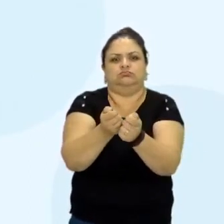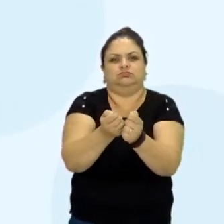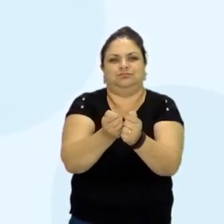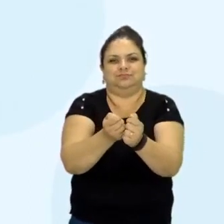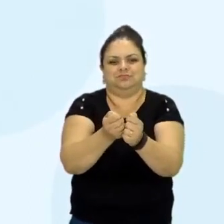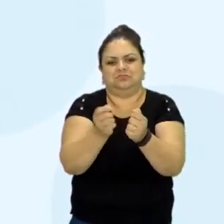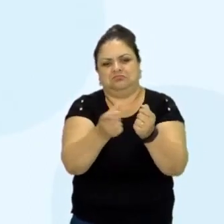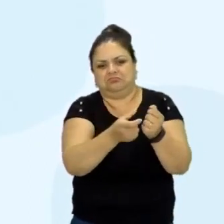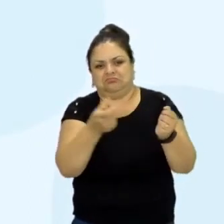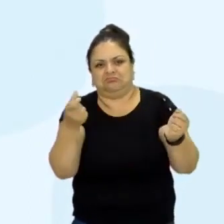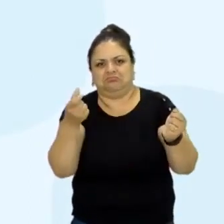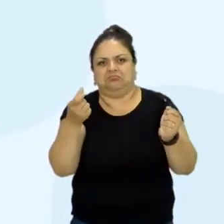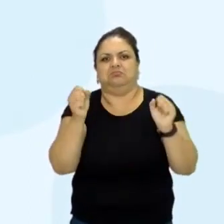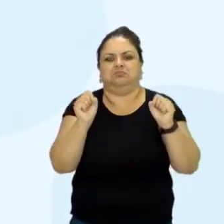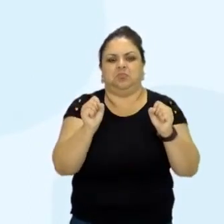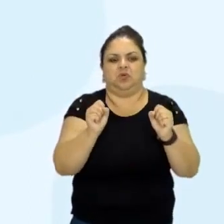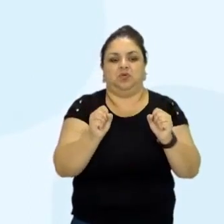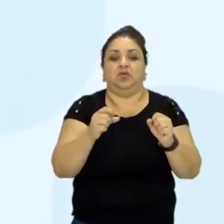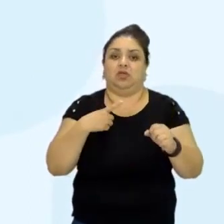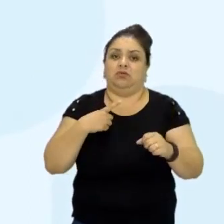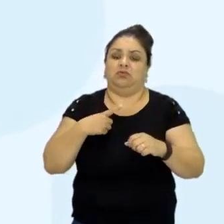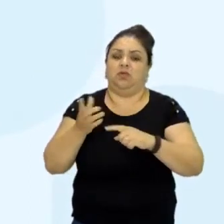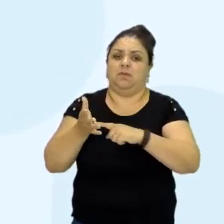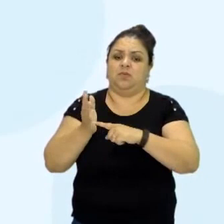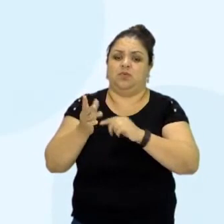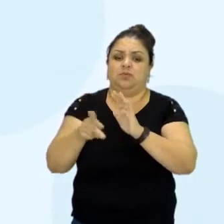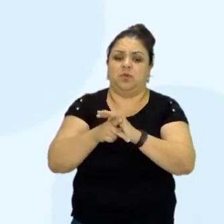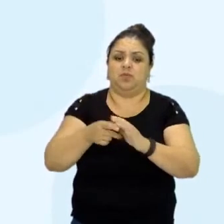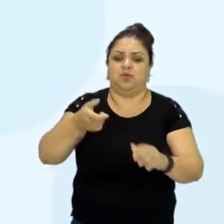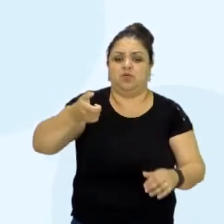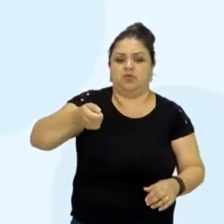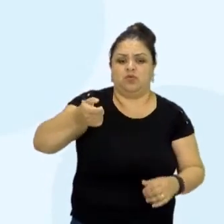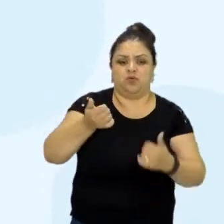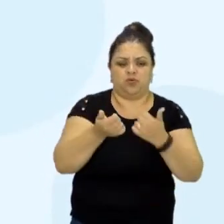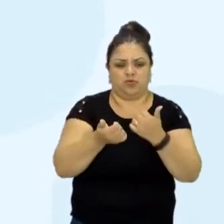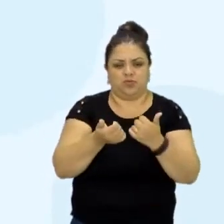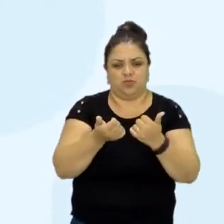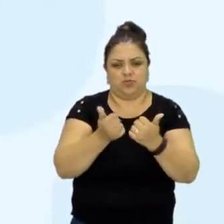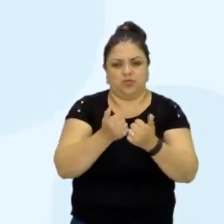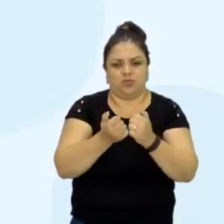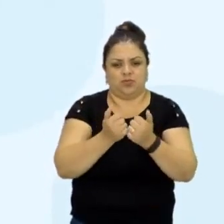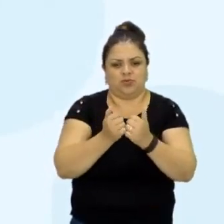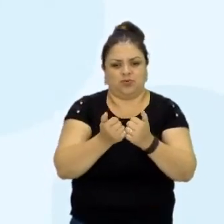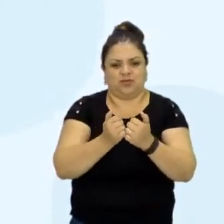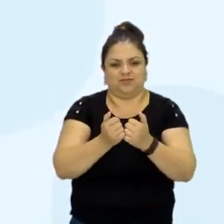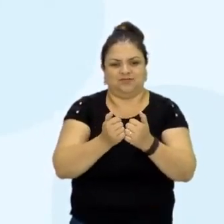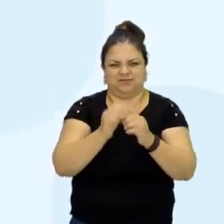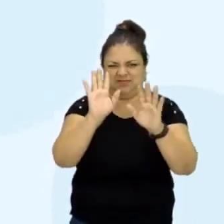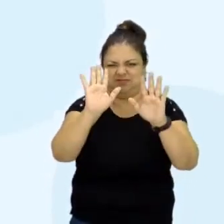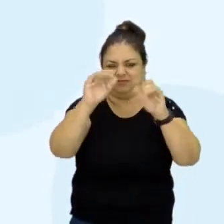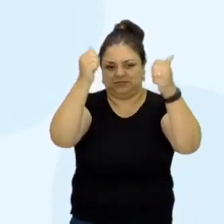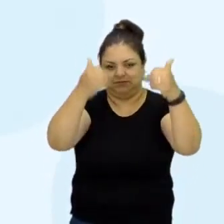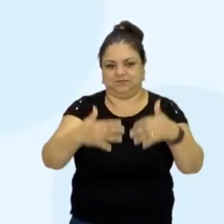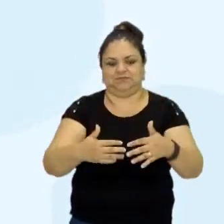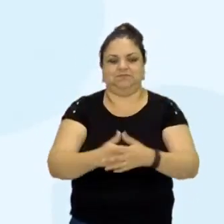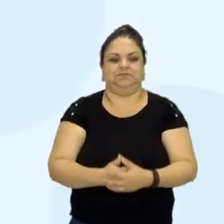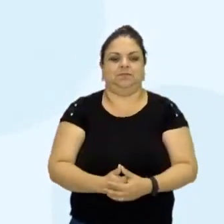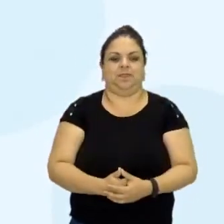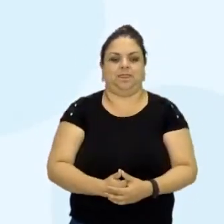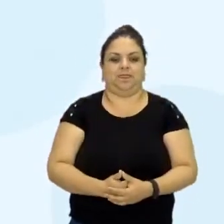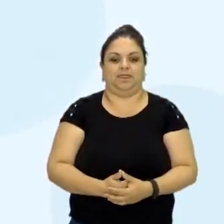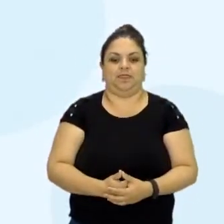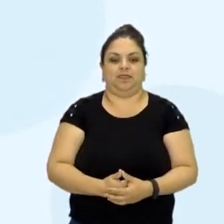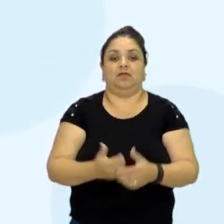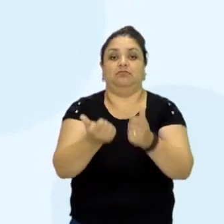motor que eu tirei de um controle, tá? Eu já explico certinho, mas eu tirei de um controle